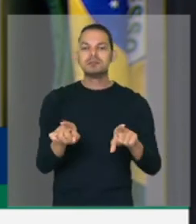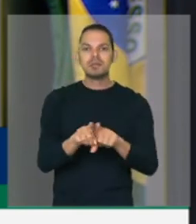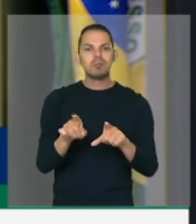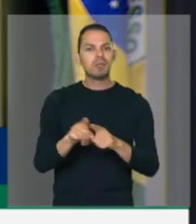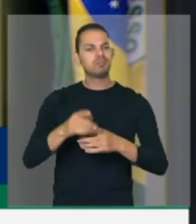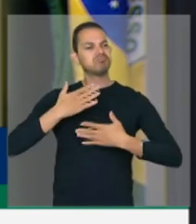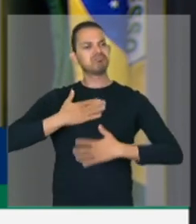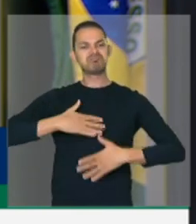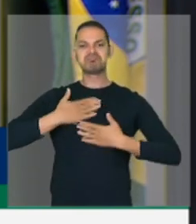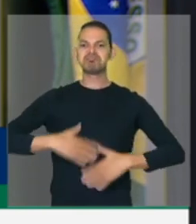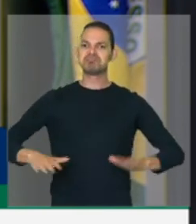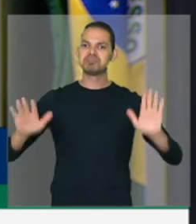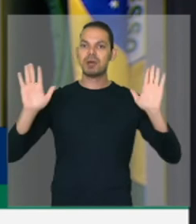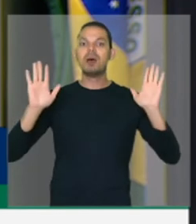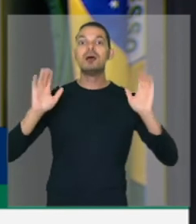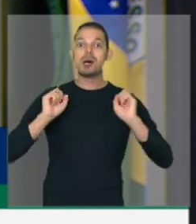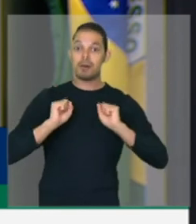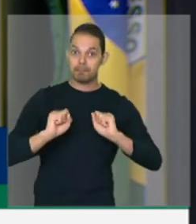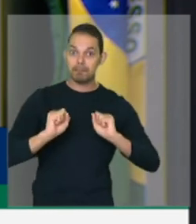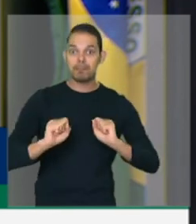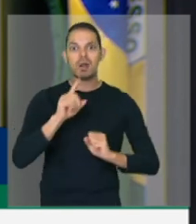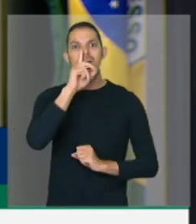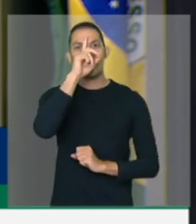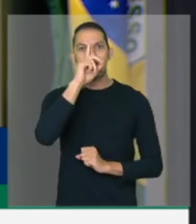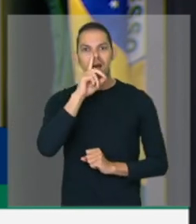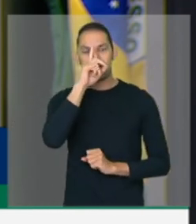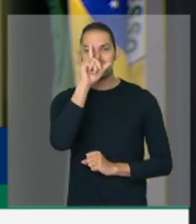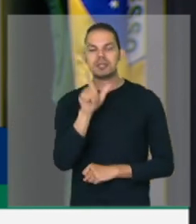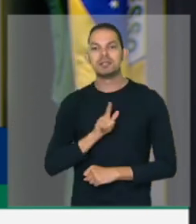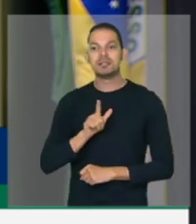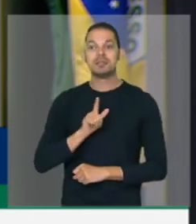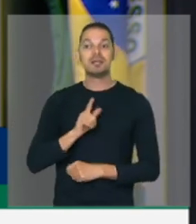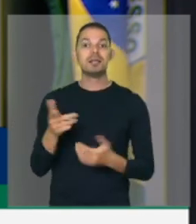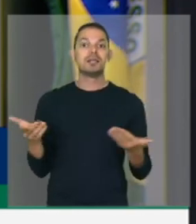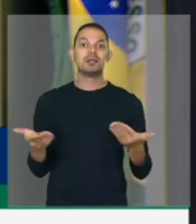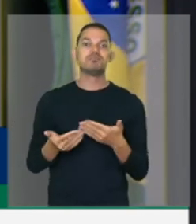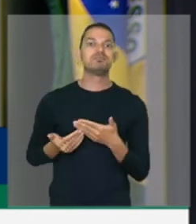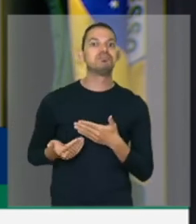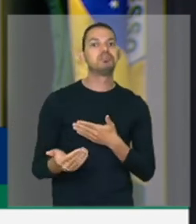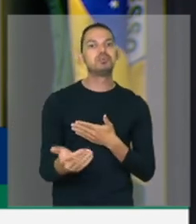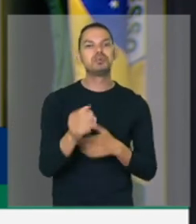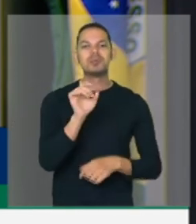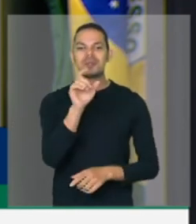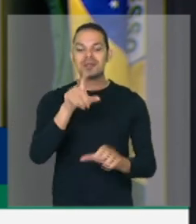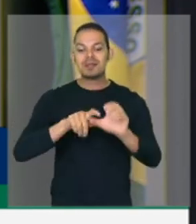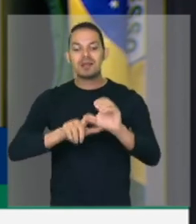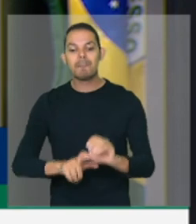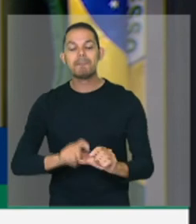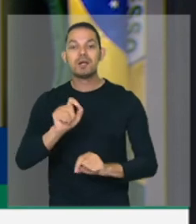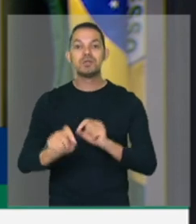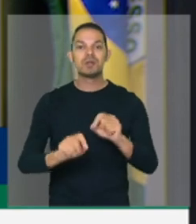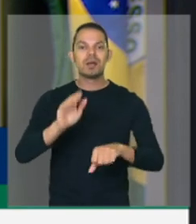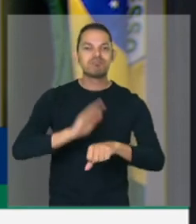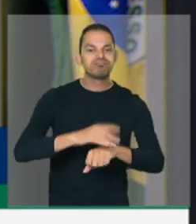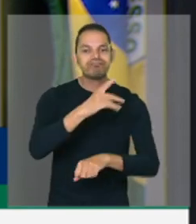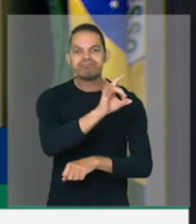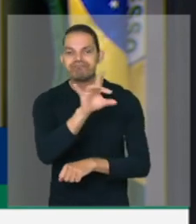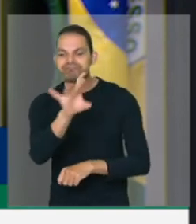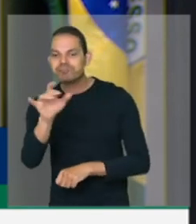desassombrada, pode ser colocado em risco a partir da forma como cada um de nós votarmos nesse